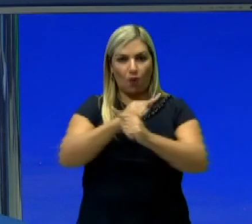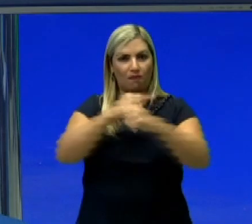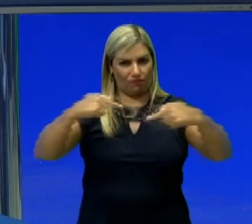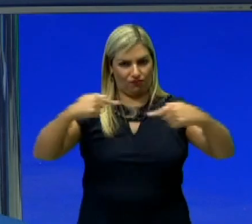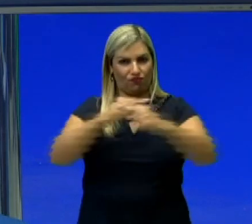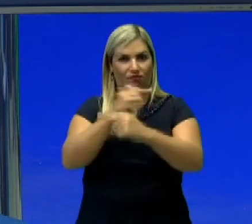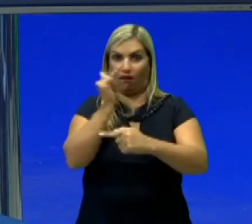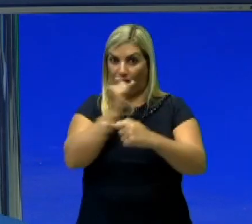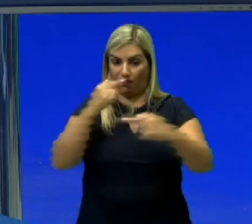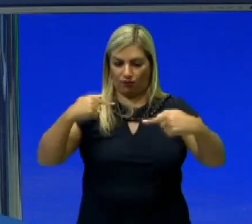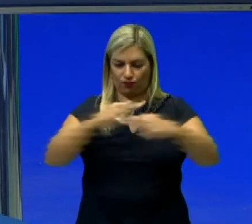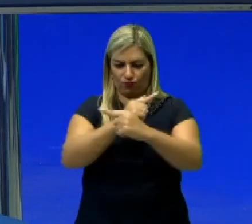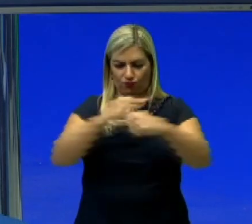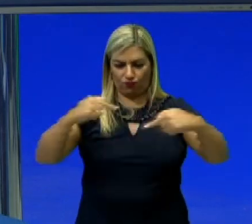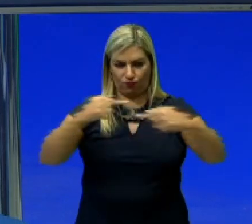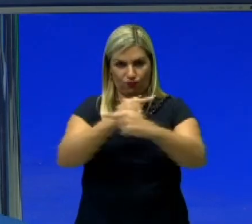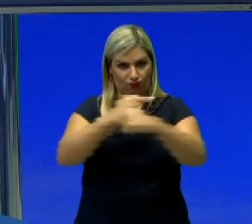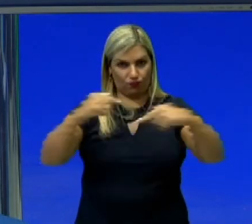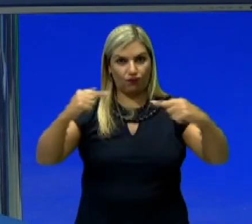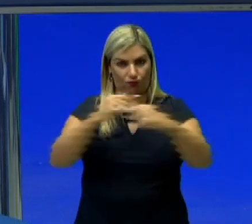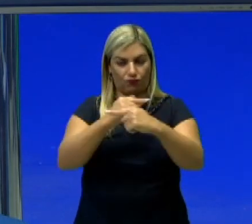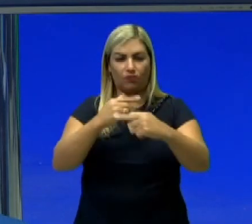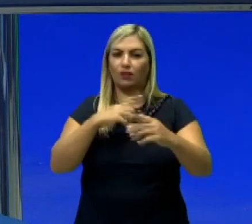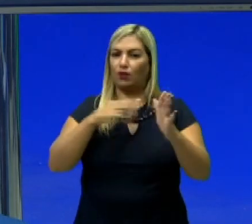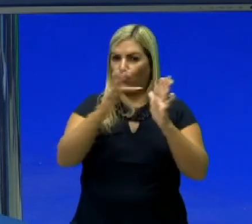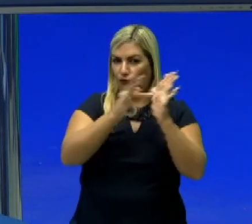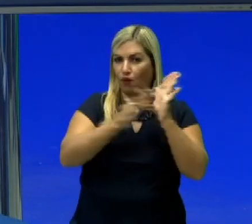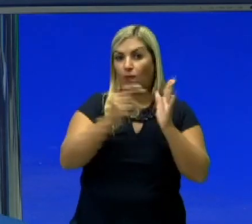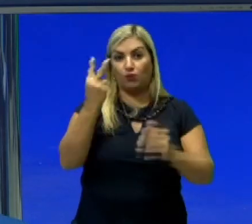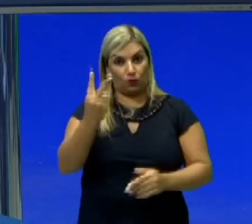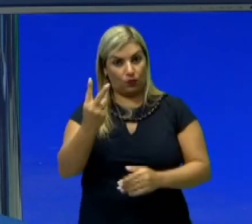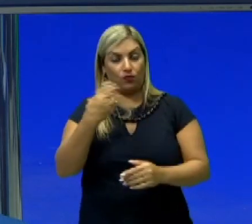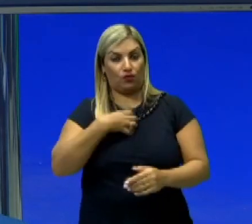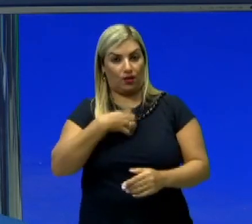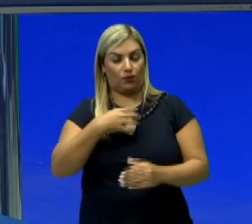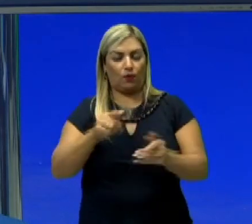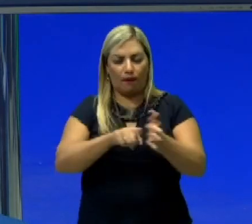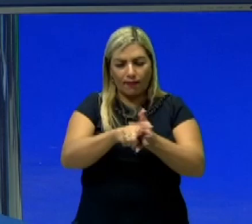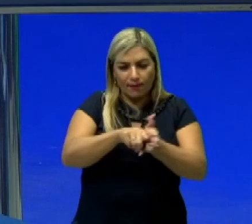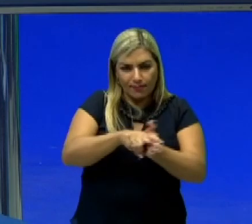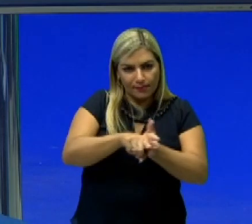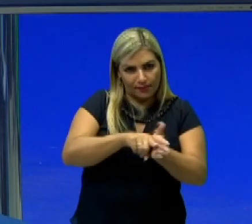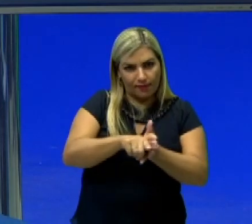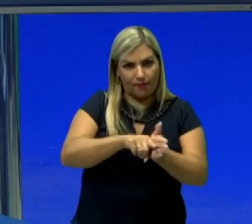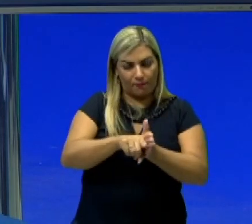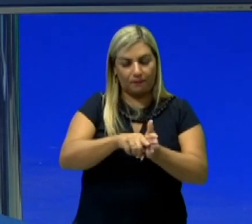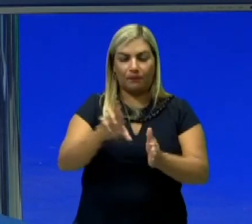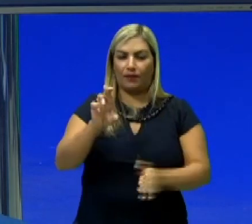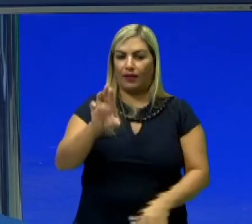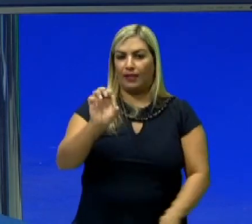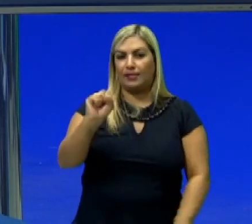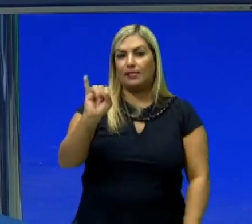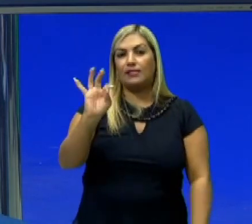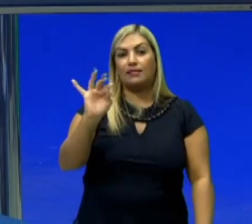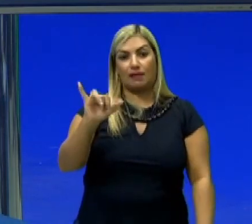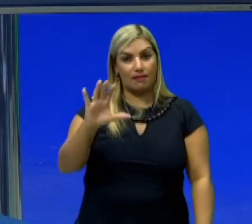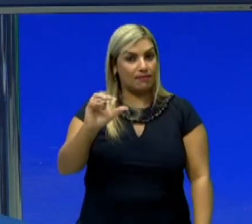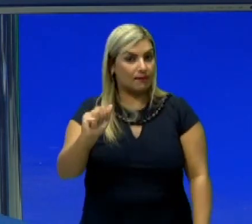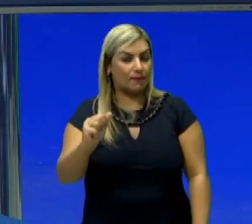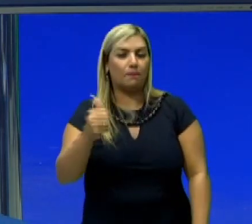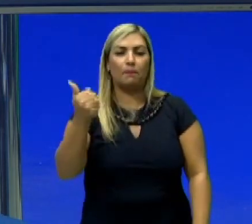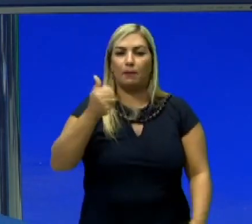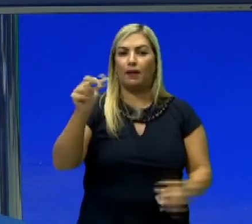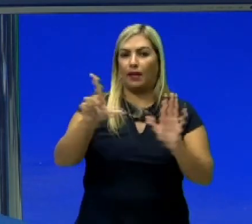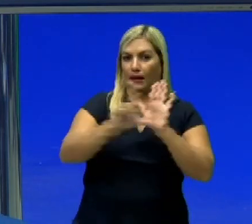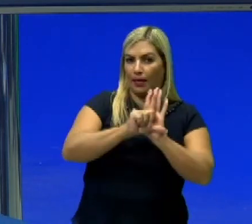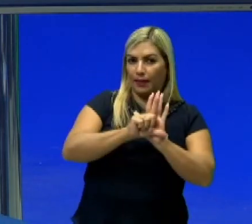elétrica, eu tenho 2 fórmulas para analisar isso, beleza? Em resistência. Uma é a primeira